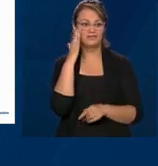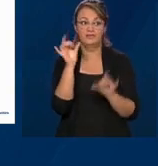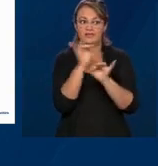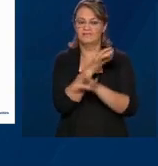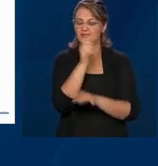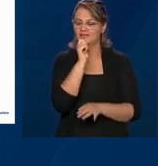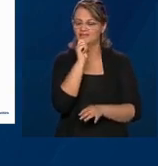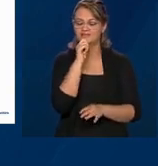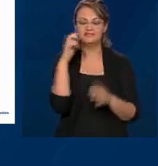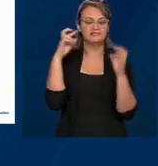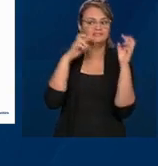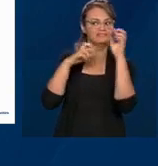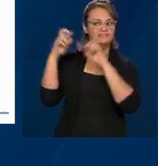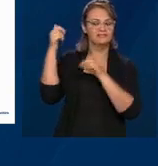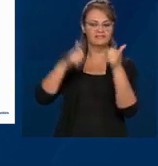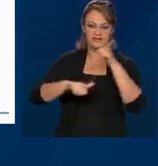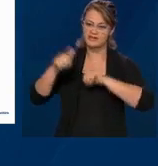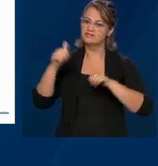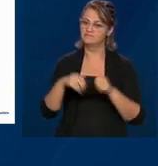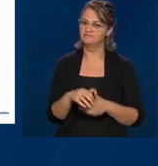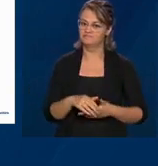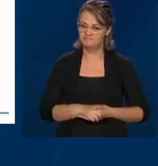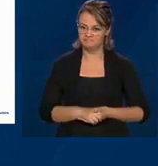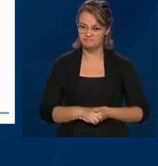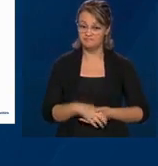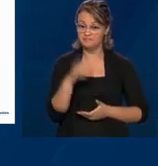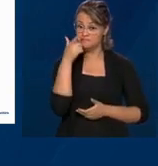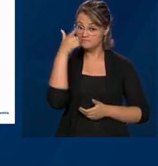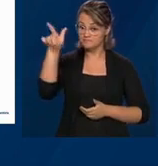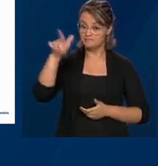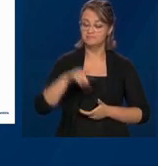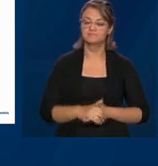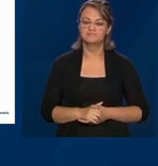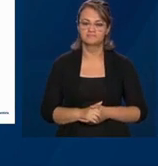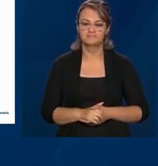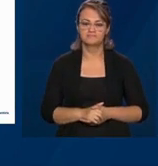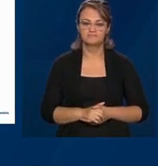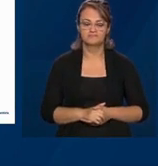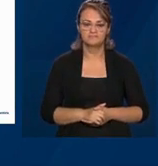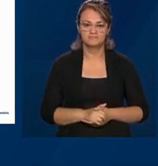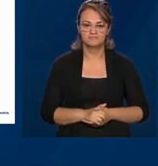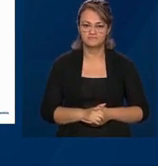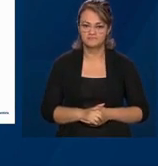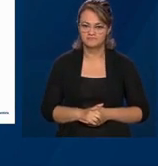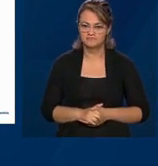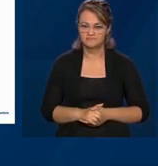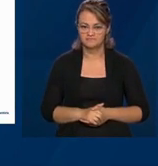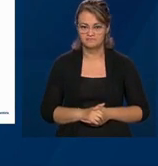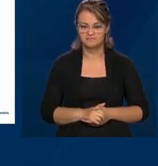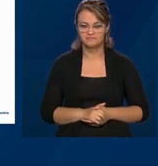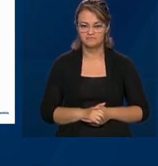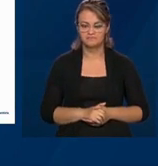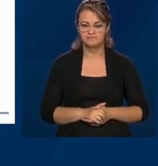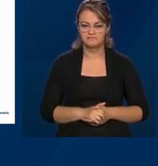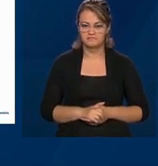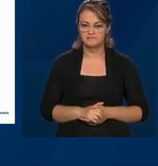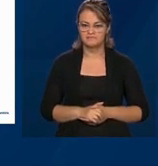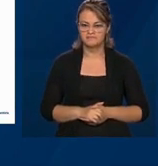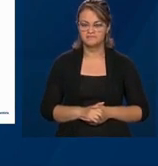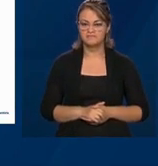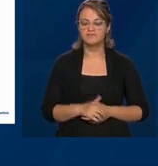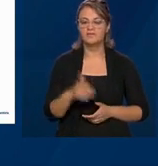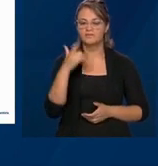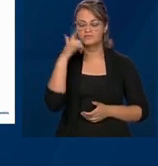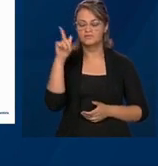considerada. Um outro ponto importante é a questão, como eu disse, das